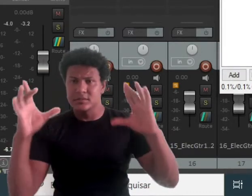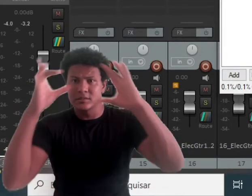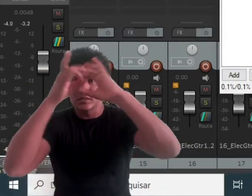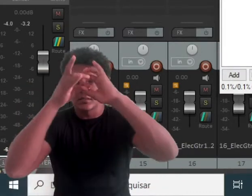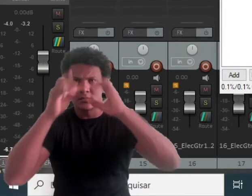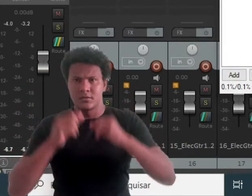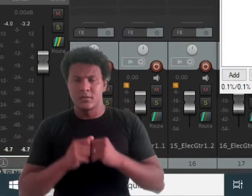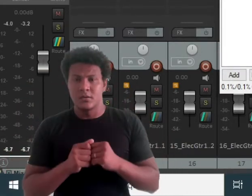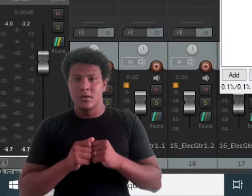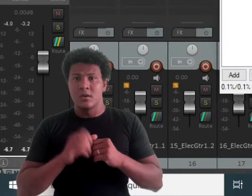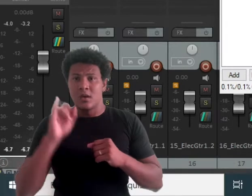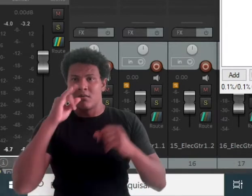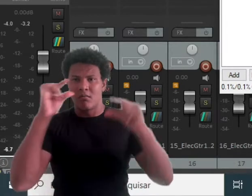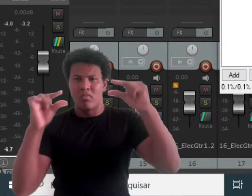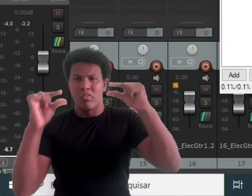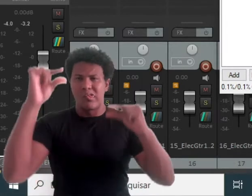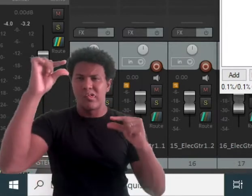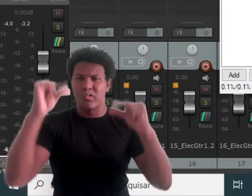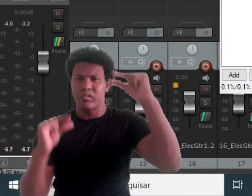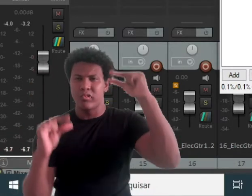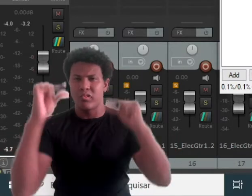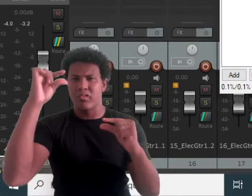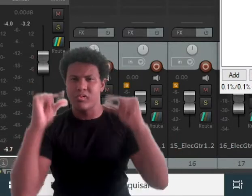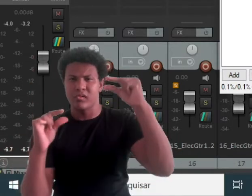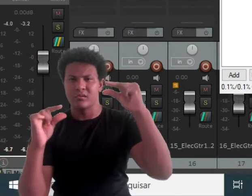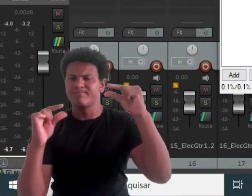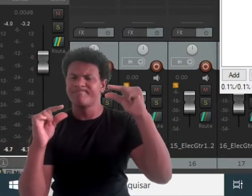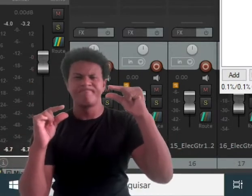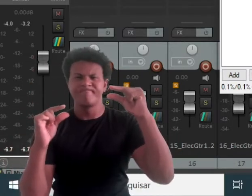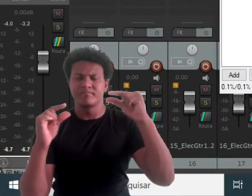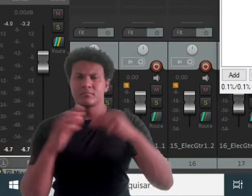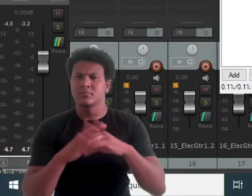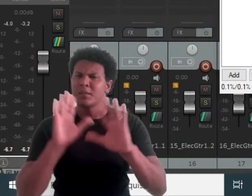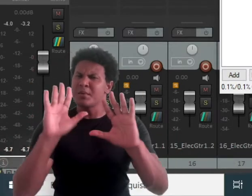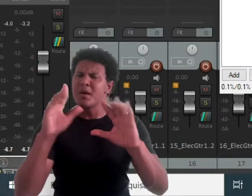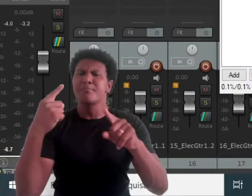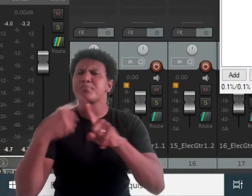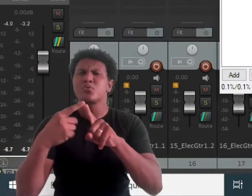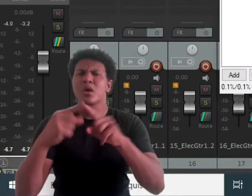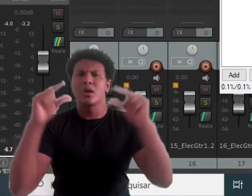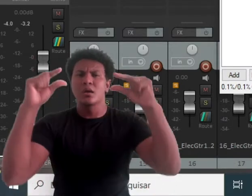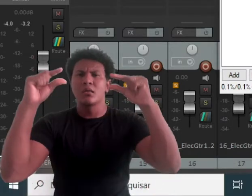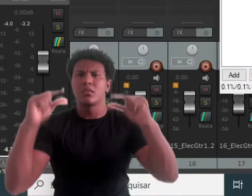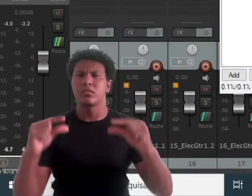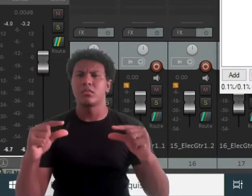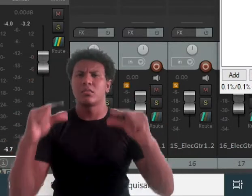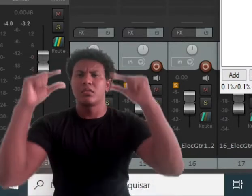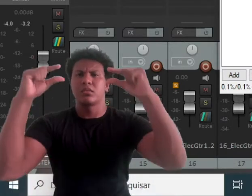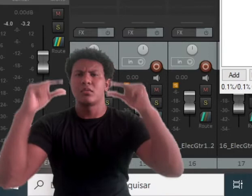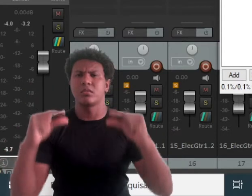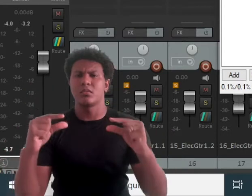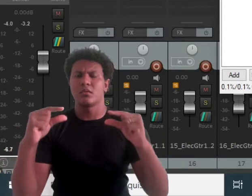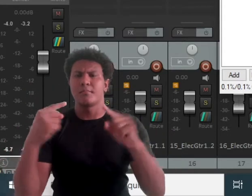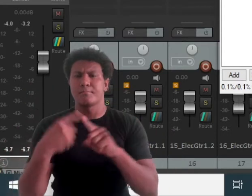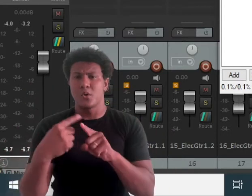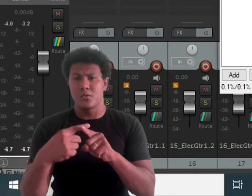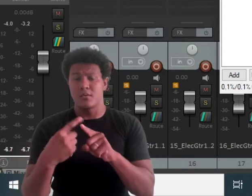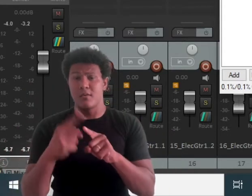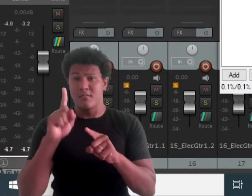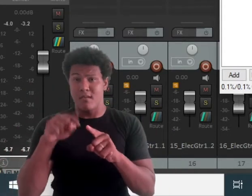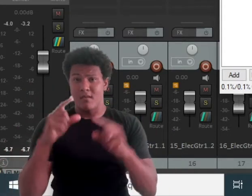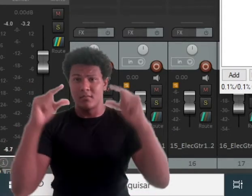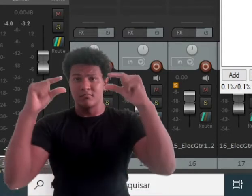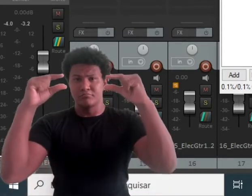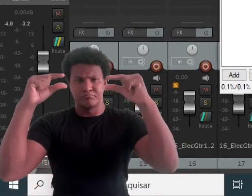vez. Mas se eu, aqui no link, vem os dois juntos. E por que os dois juntos? Porque esse plugin, quando eu baixo aqui